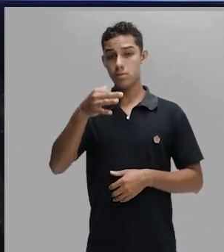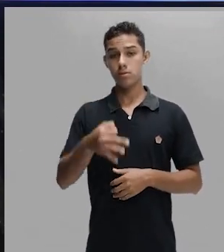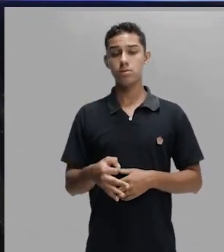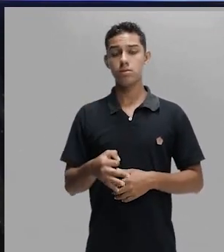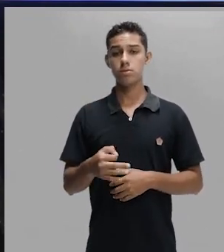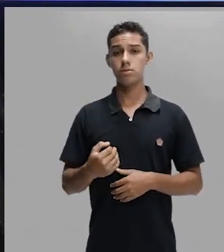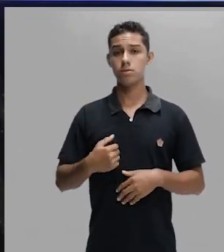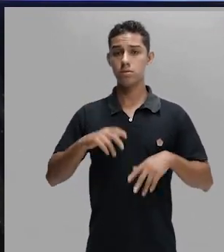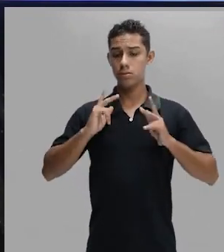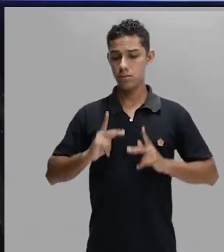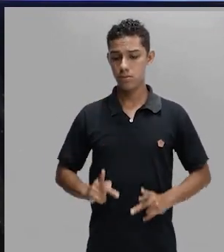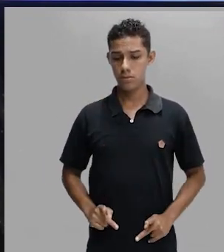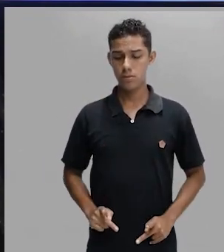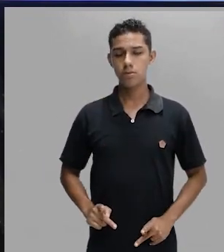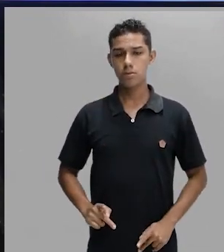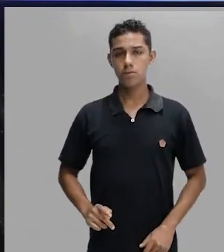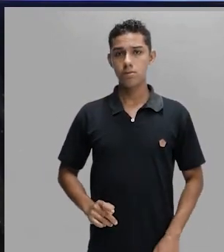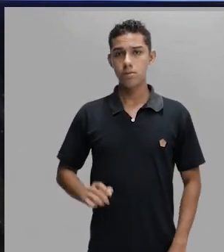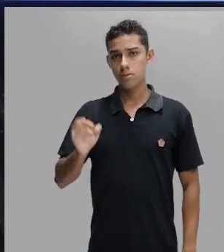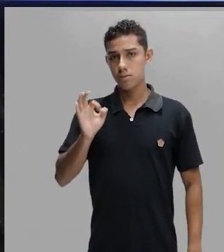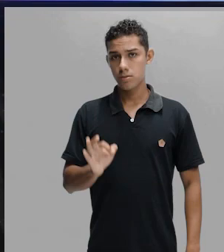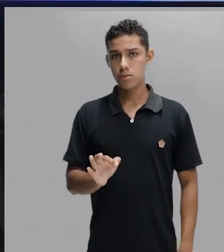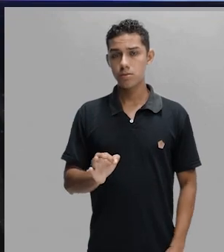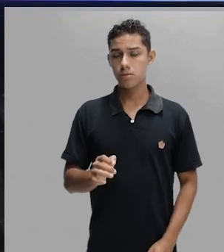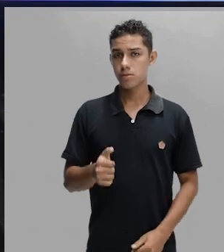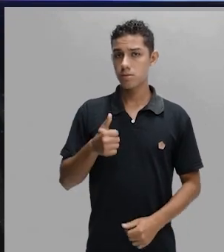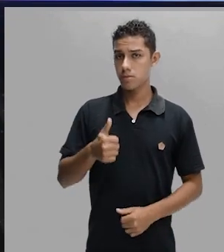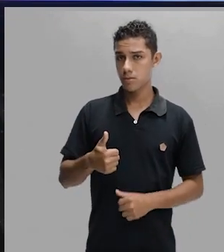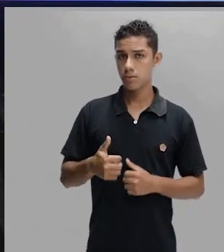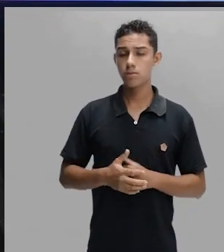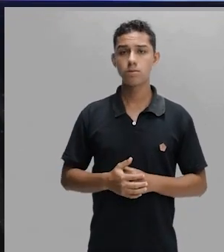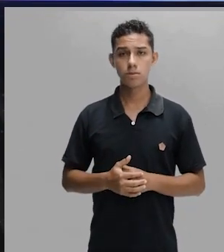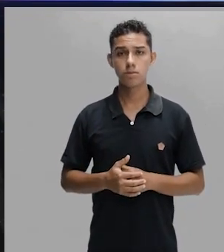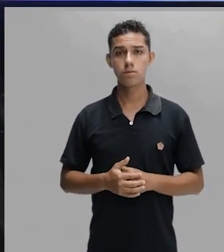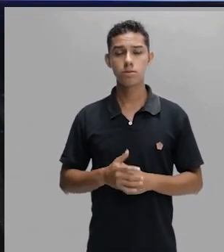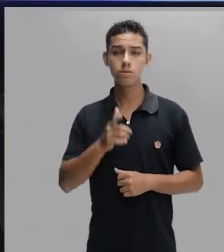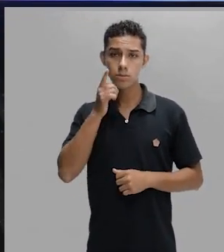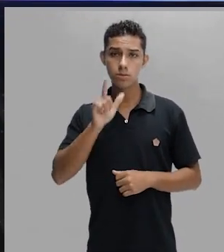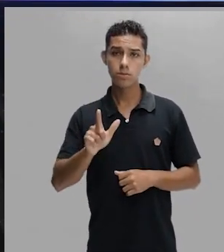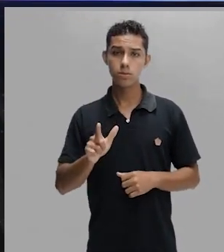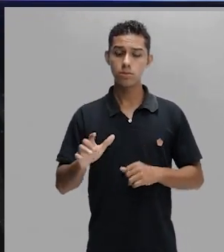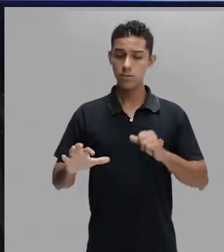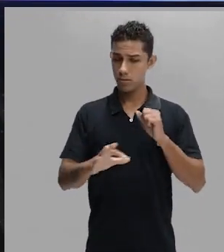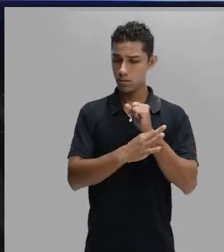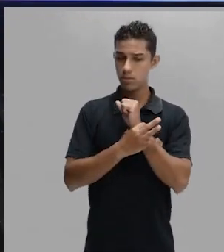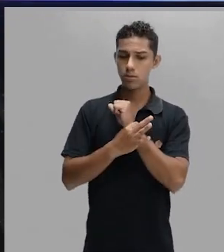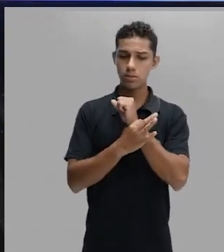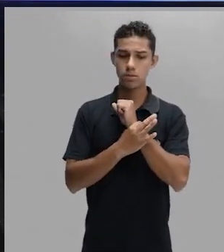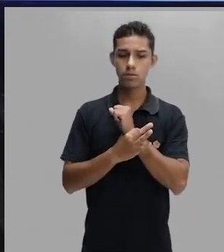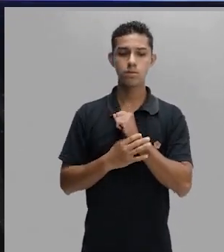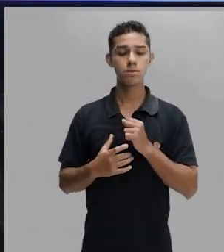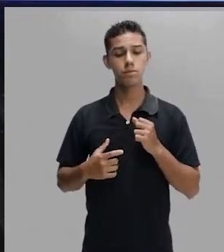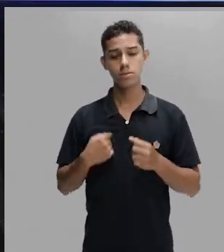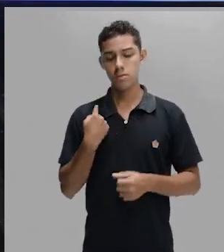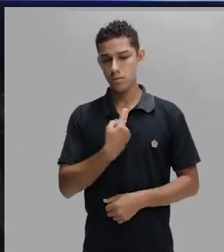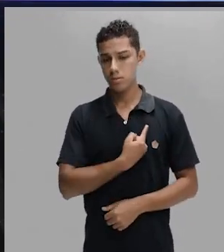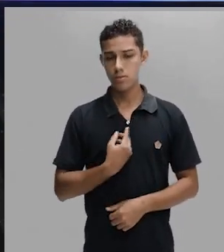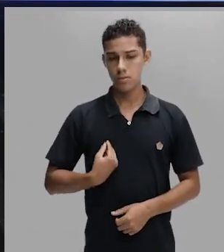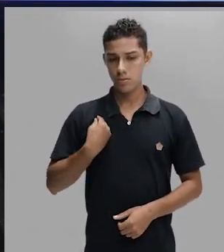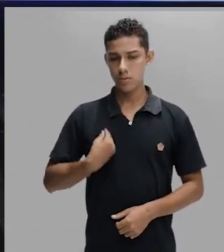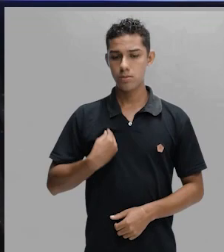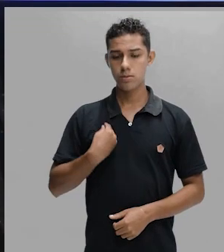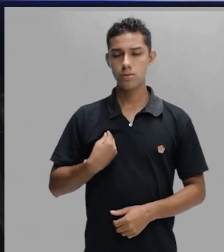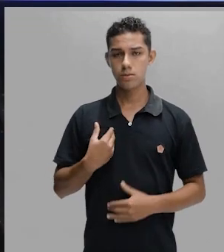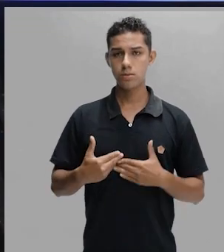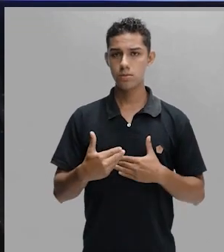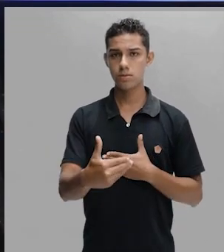adequar, eu tenho que ter uma postura adequada, uma postura que seja segura, para que eu realize os meus movimentos